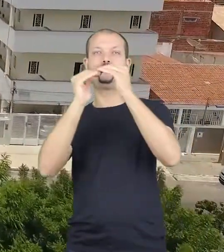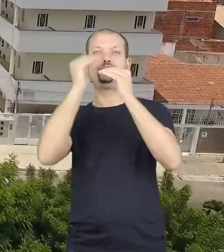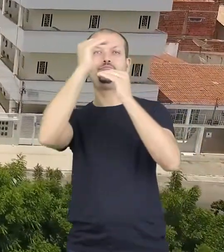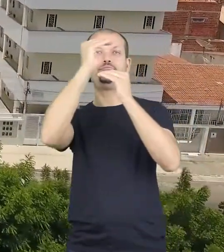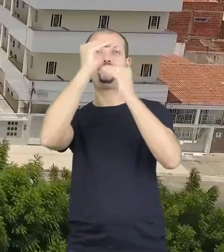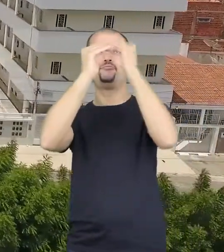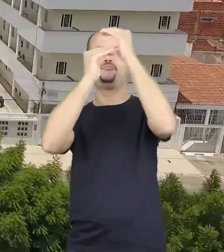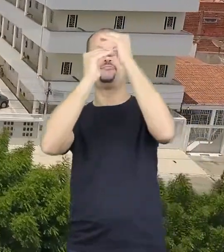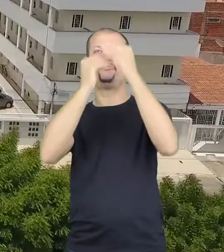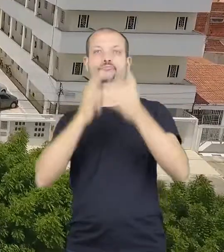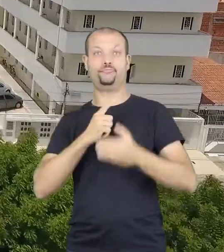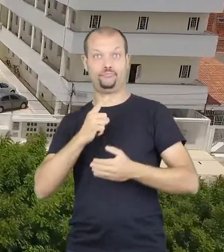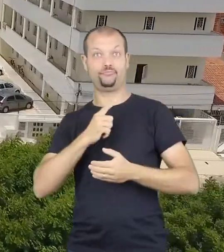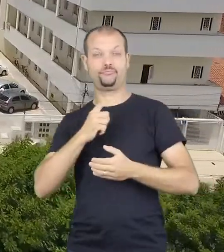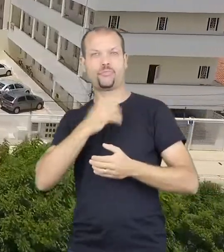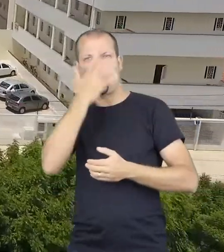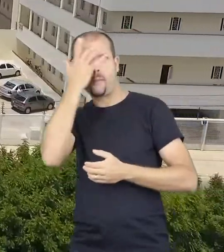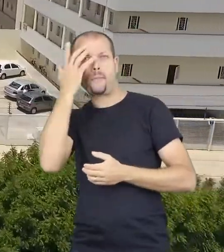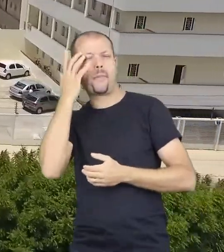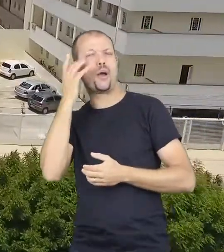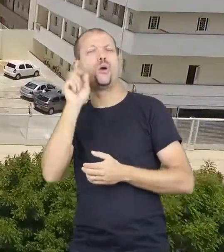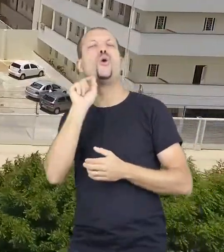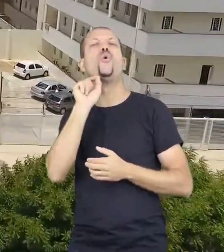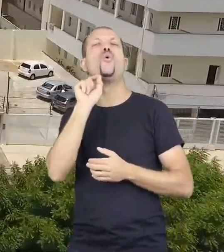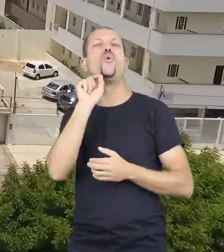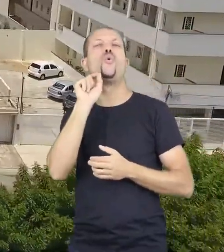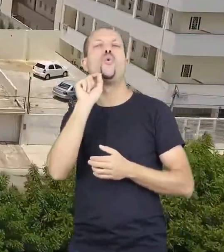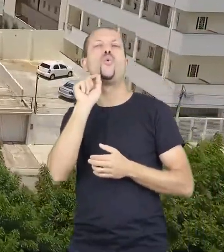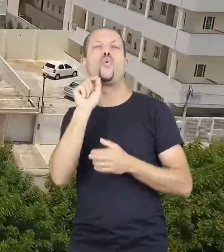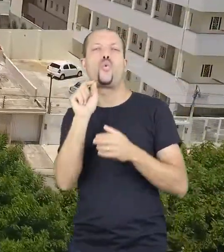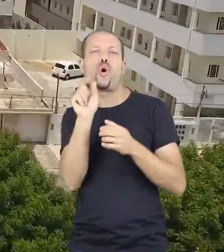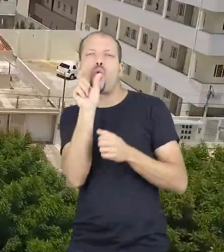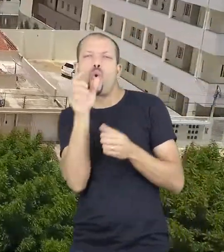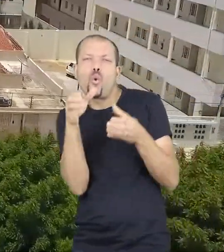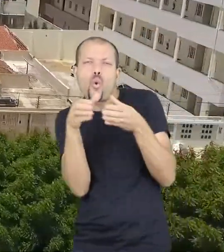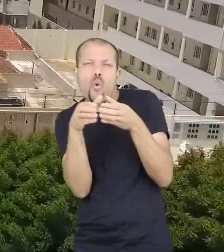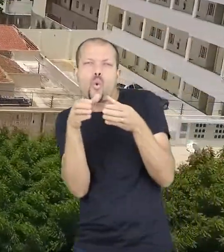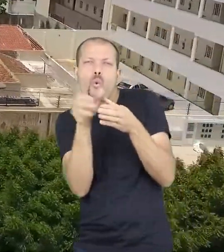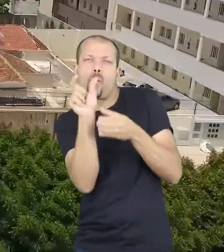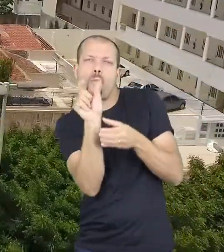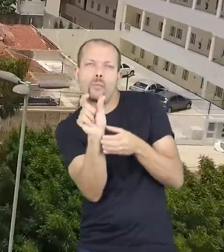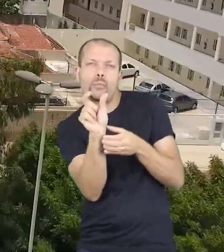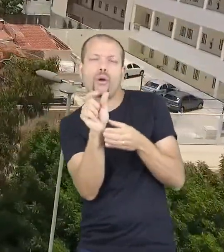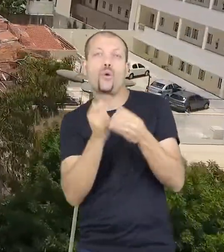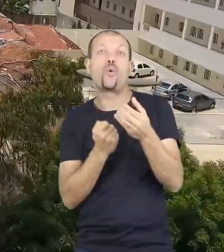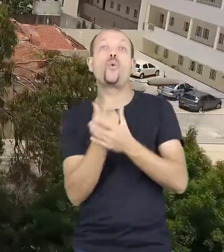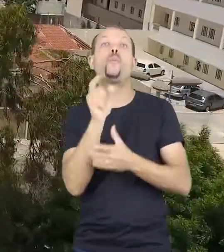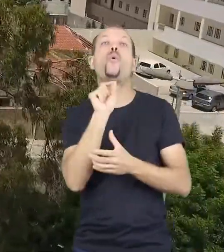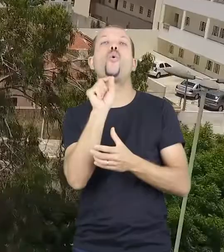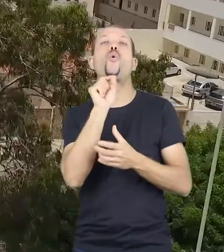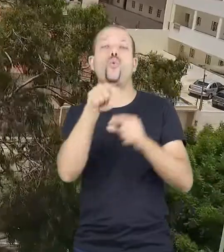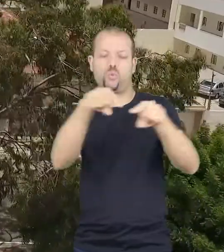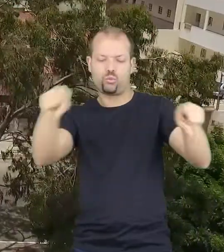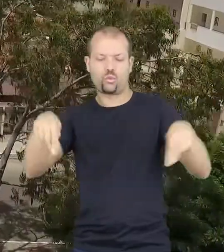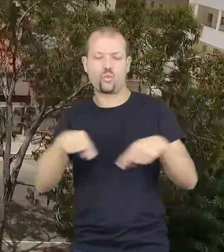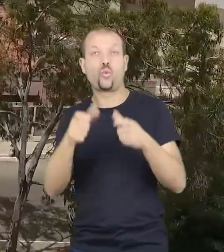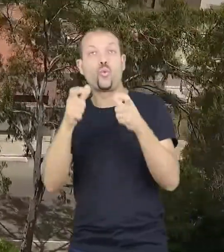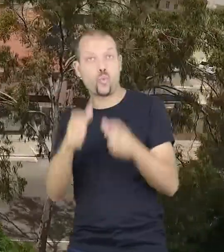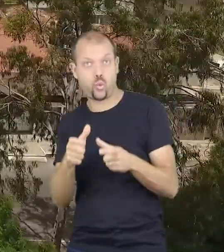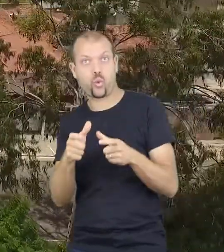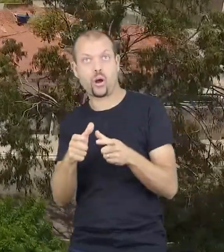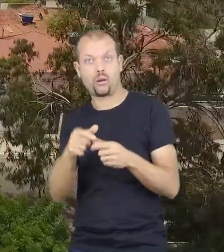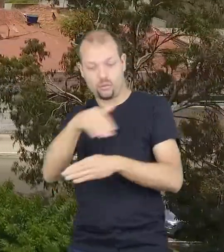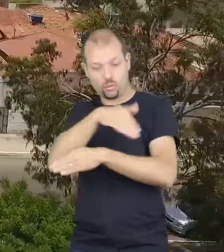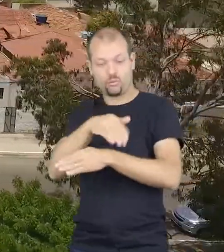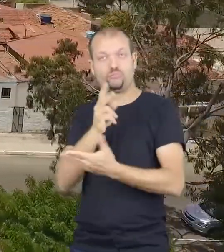de 3 andares. As pessoas que formaram aquele pequeno grupo de estudos compraram um terreno na mesma